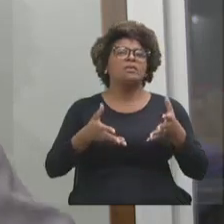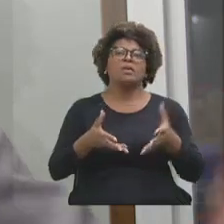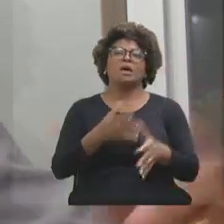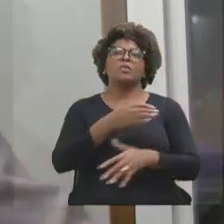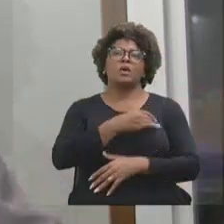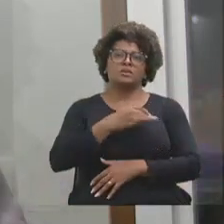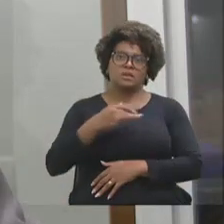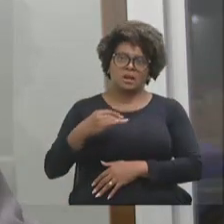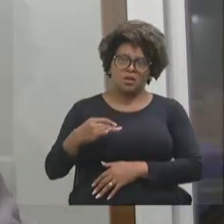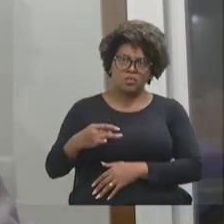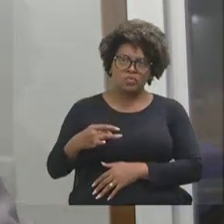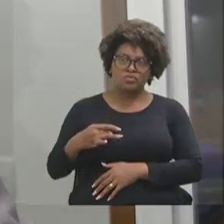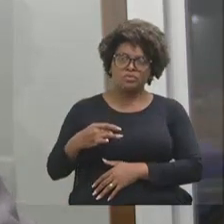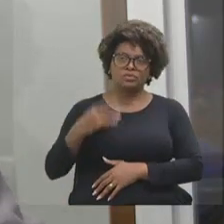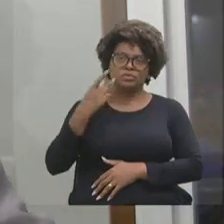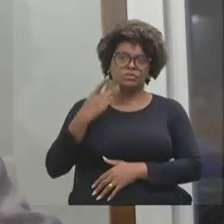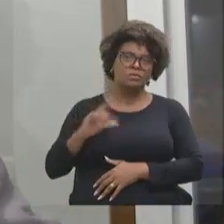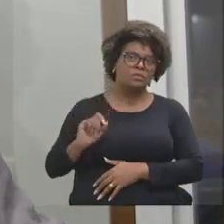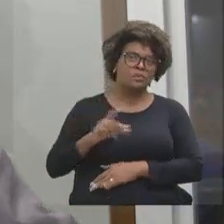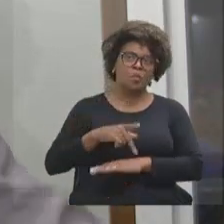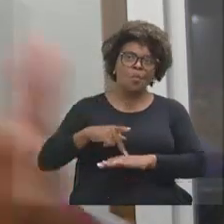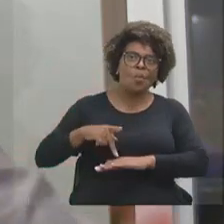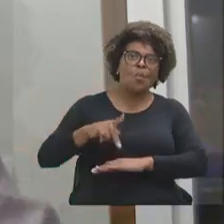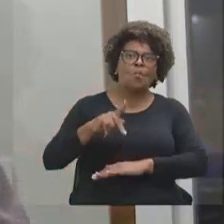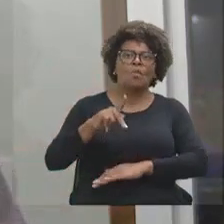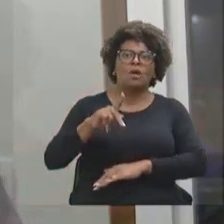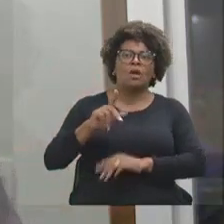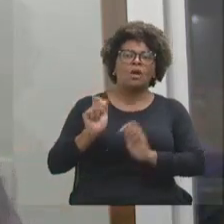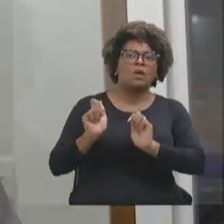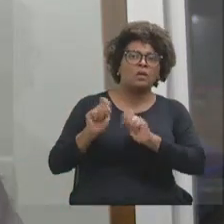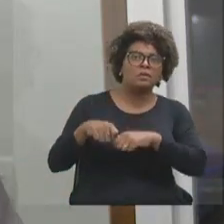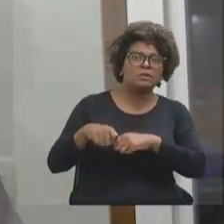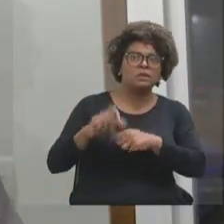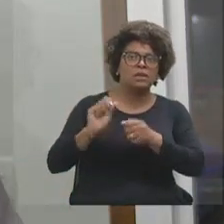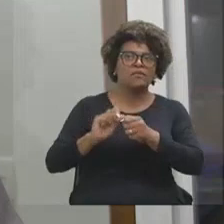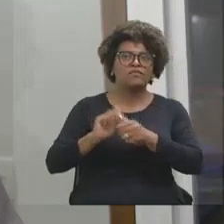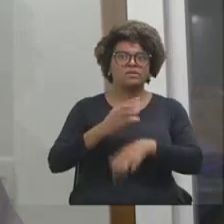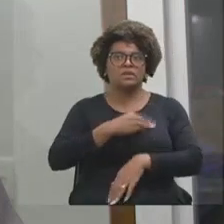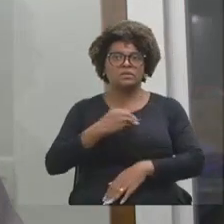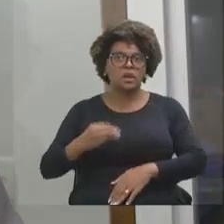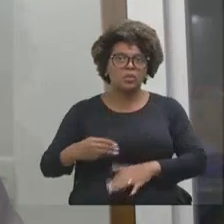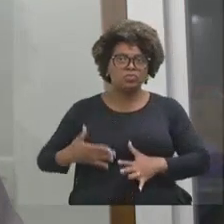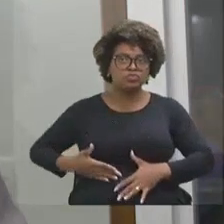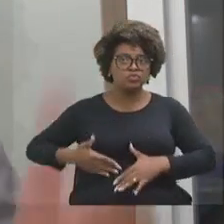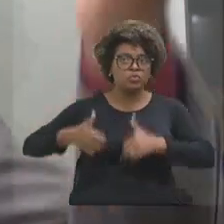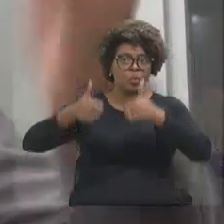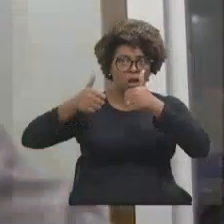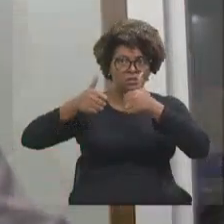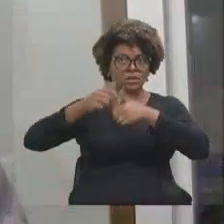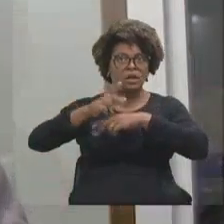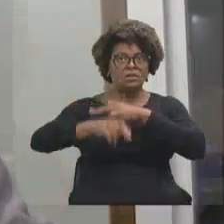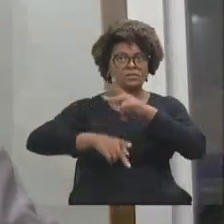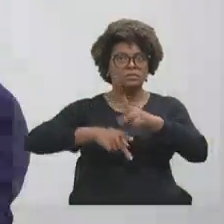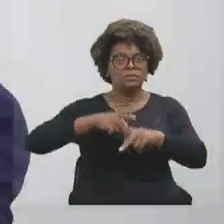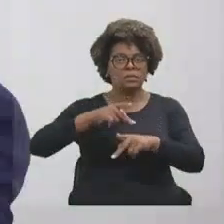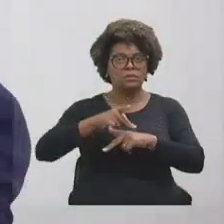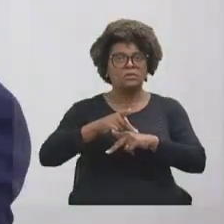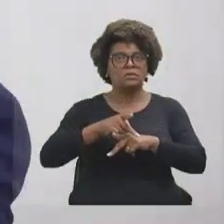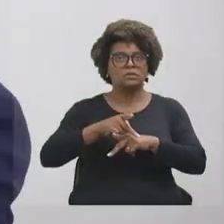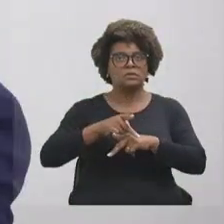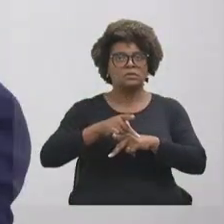o nosso país possa construir saúde de qualidade para nossa população queria que fazer